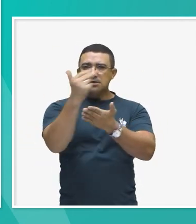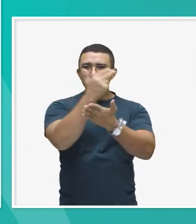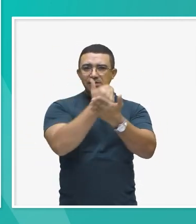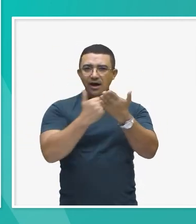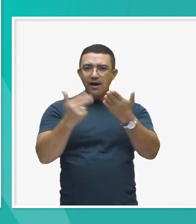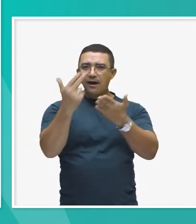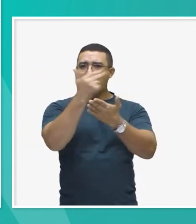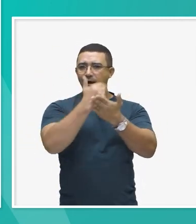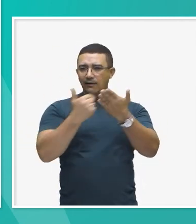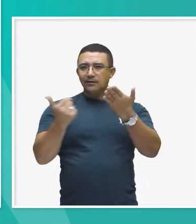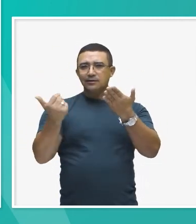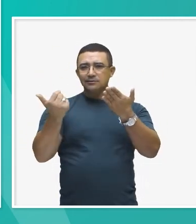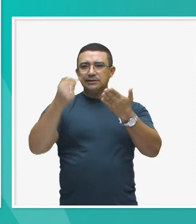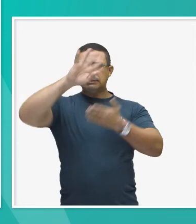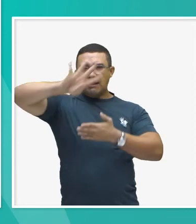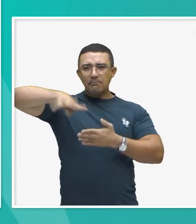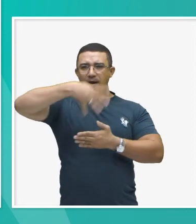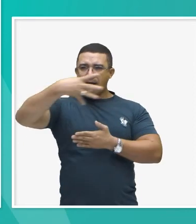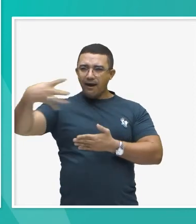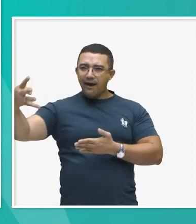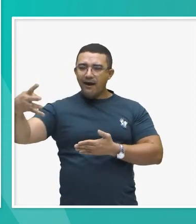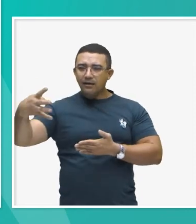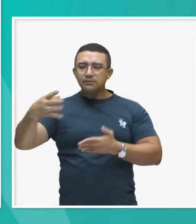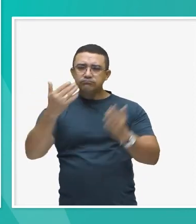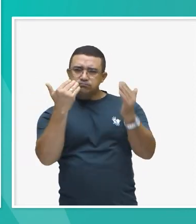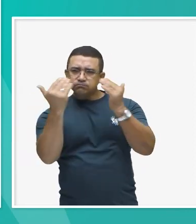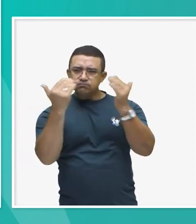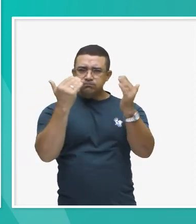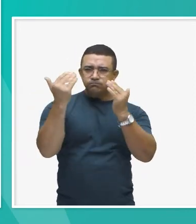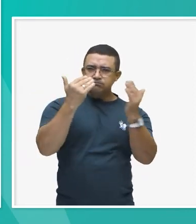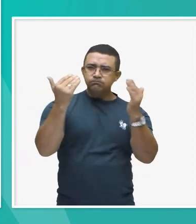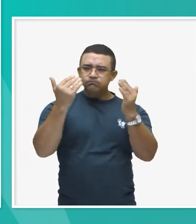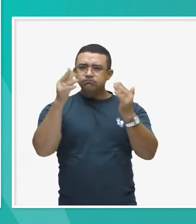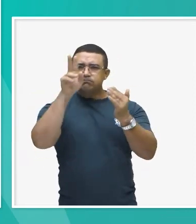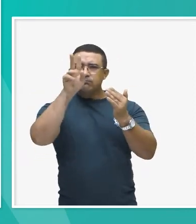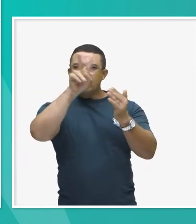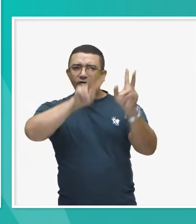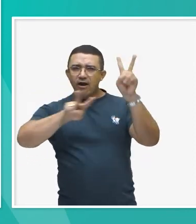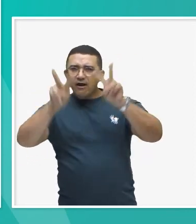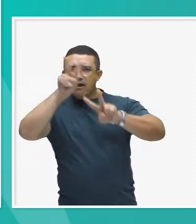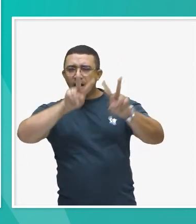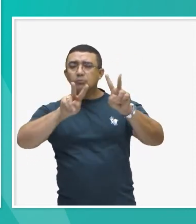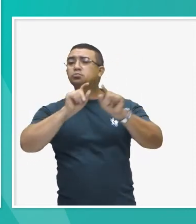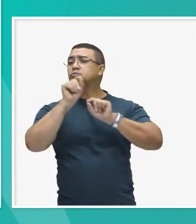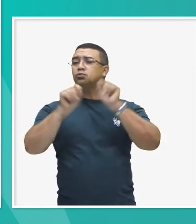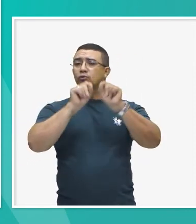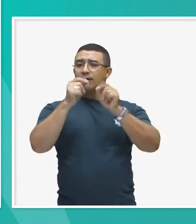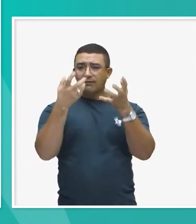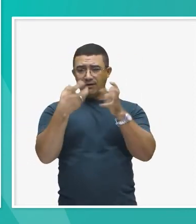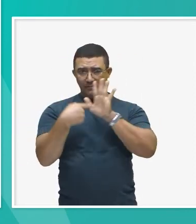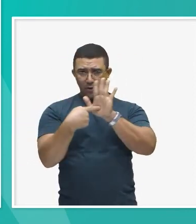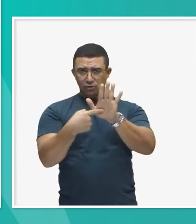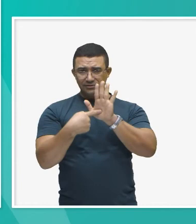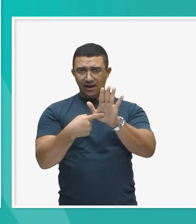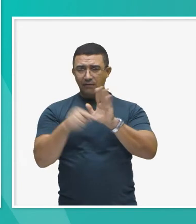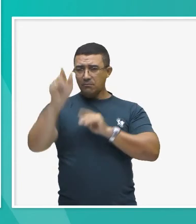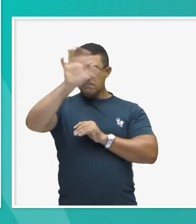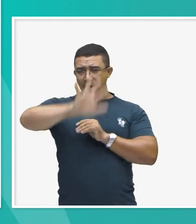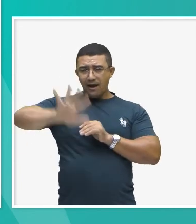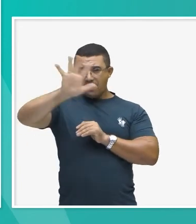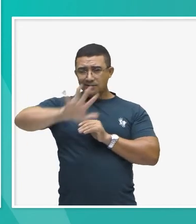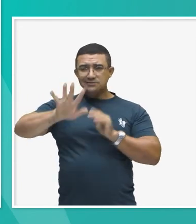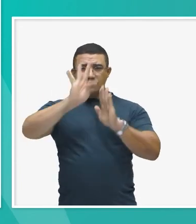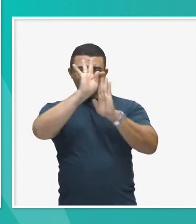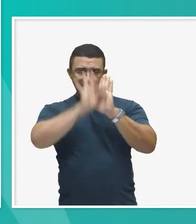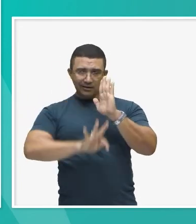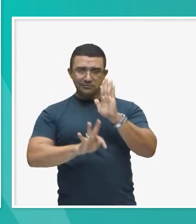imagens, gráficos e tabelas, analisando o que eles querem falar ali, do que eles estão mostrando naquele texto,